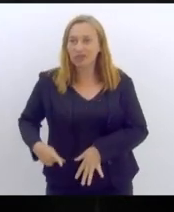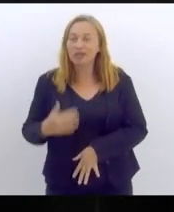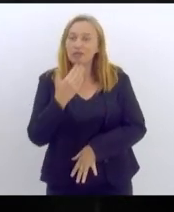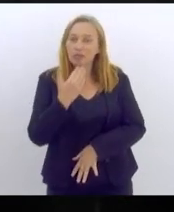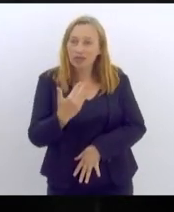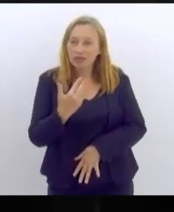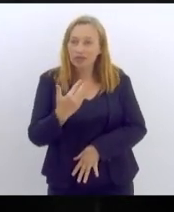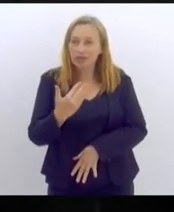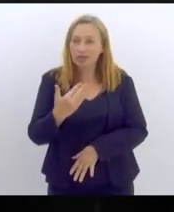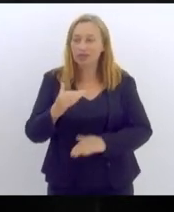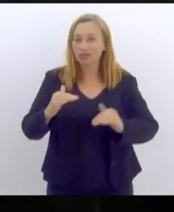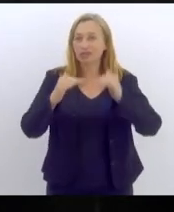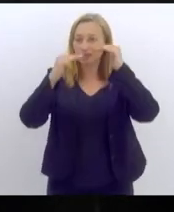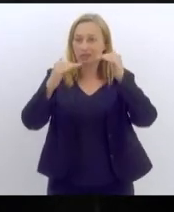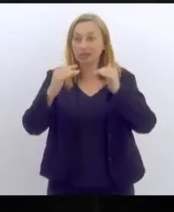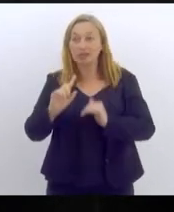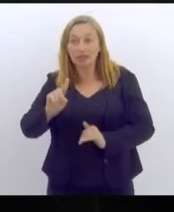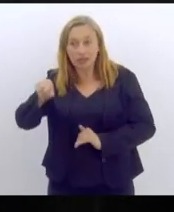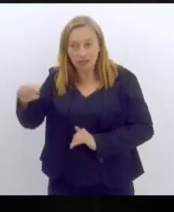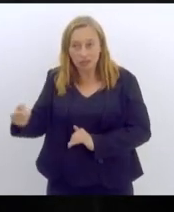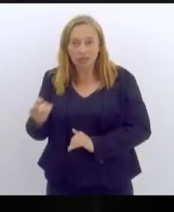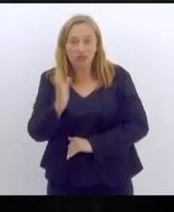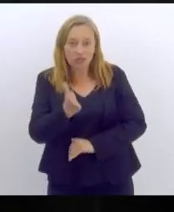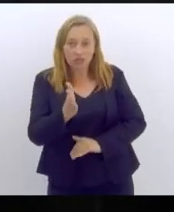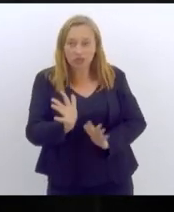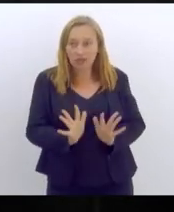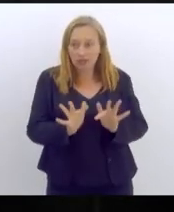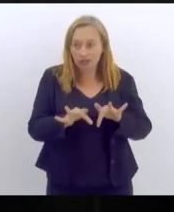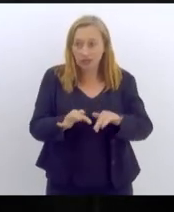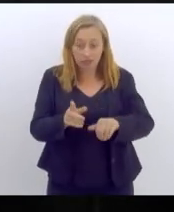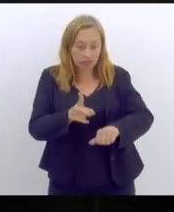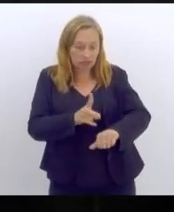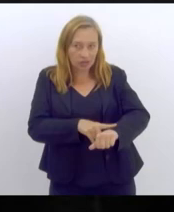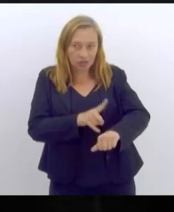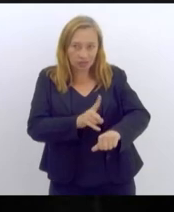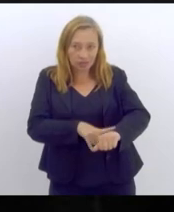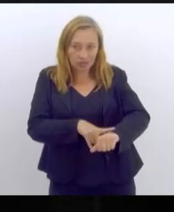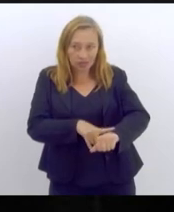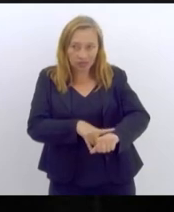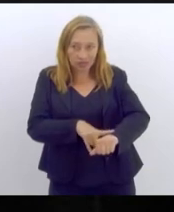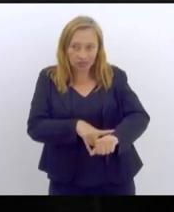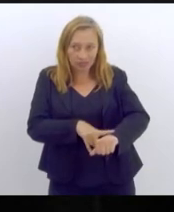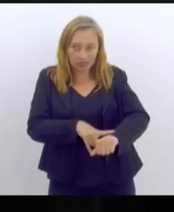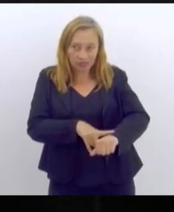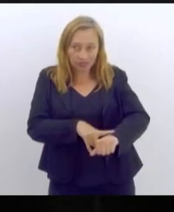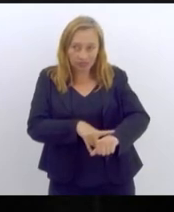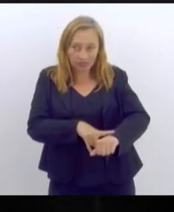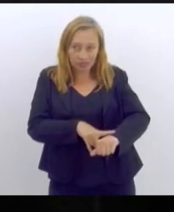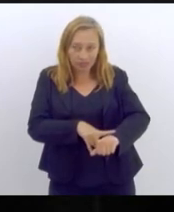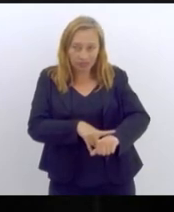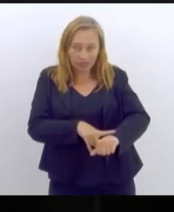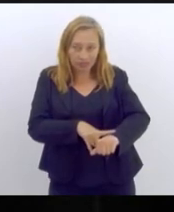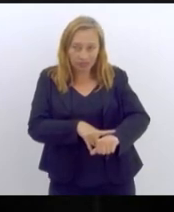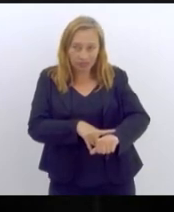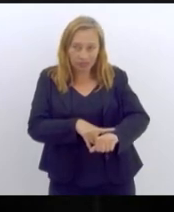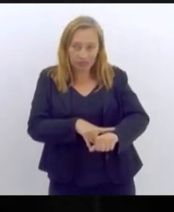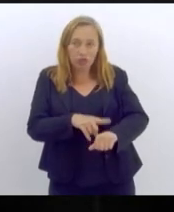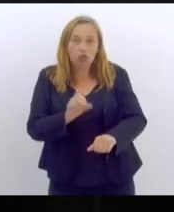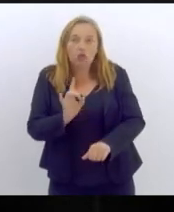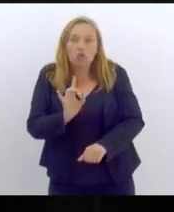Vossa Excelência depois, já que a senhora está terminando meu tempo, fazer constar meus